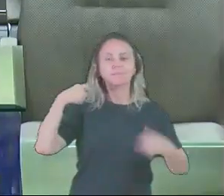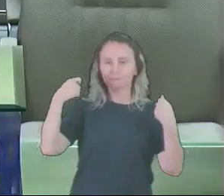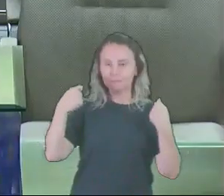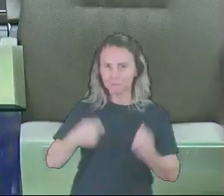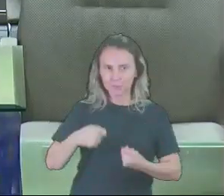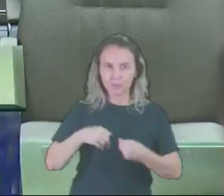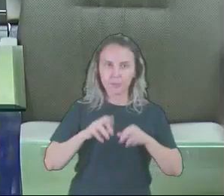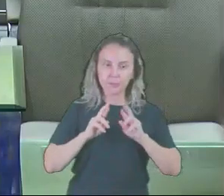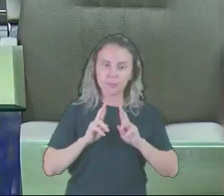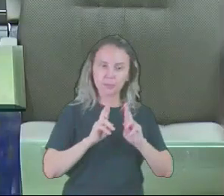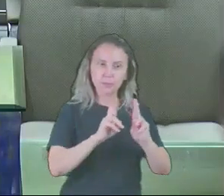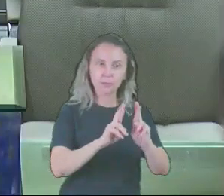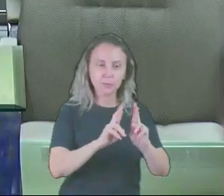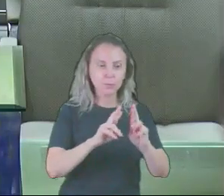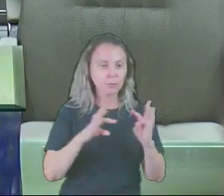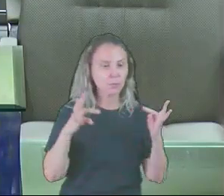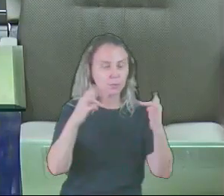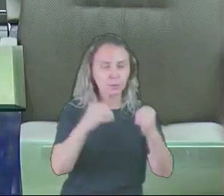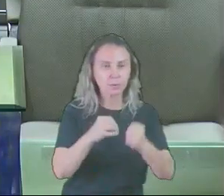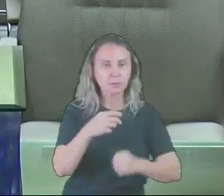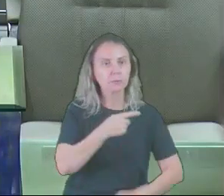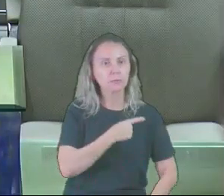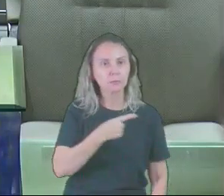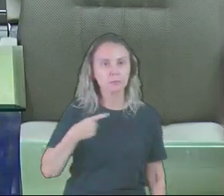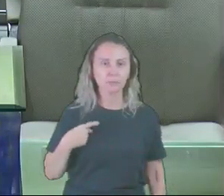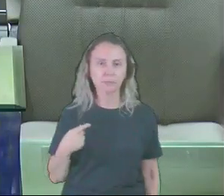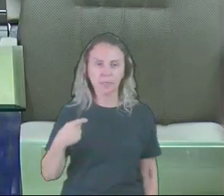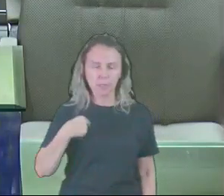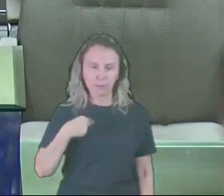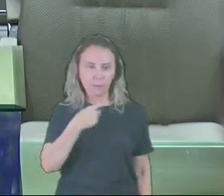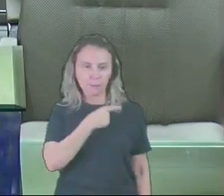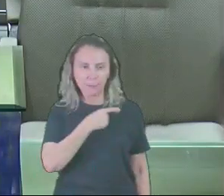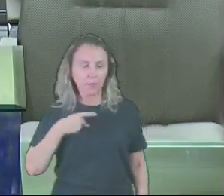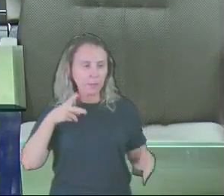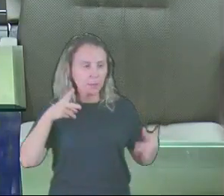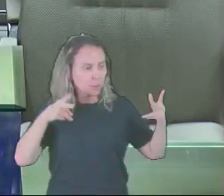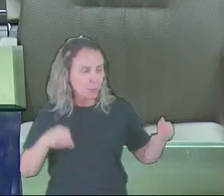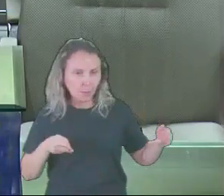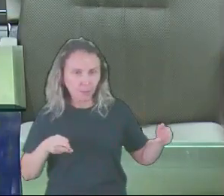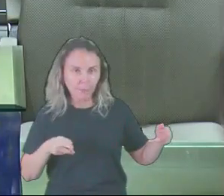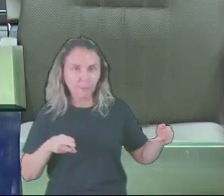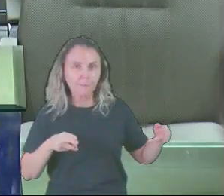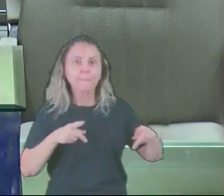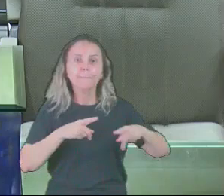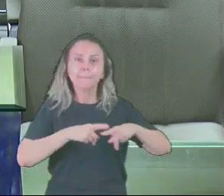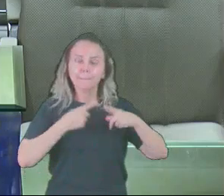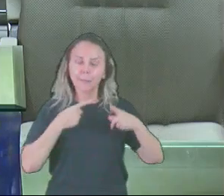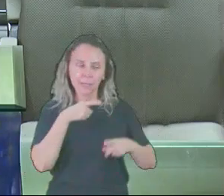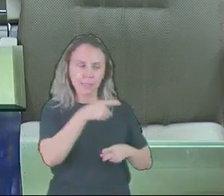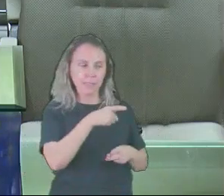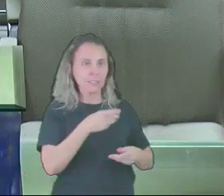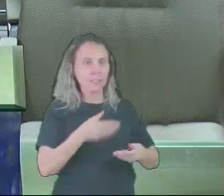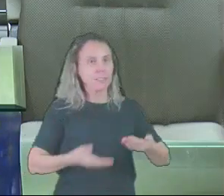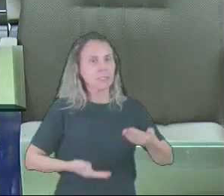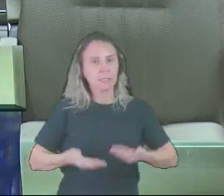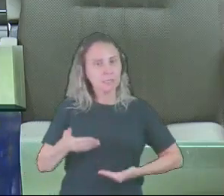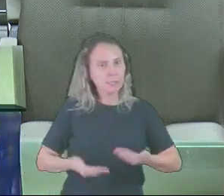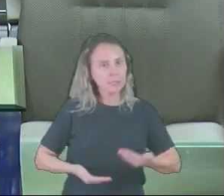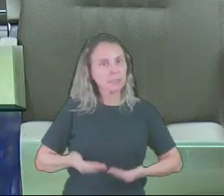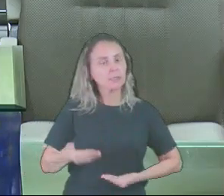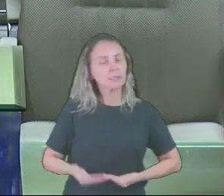eu sou pastor igual ao Senhor Mas com relação ao serviço prestado na obra eu